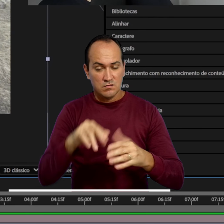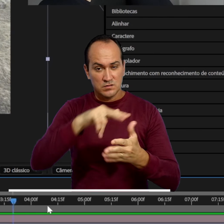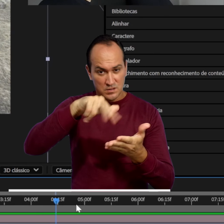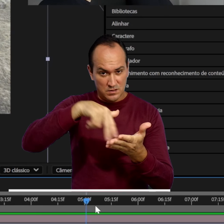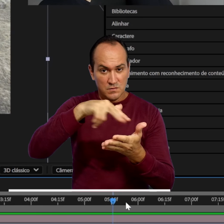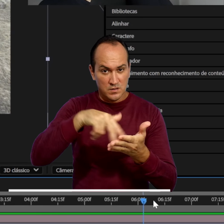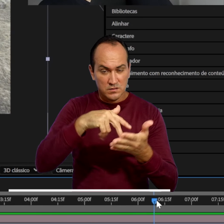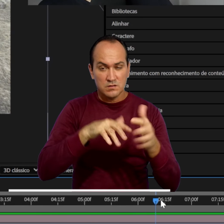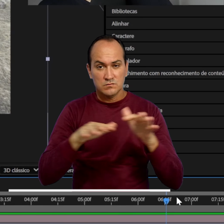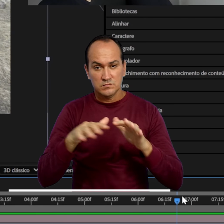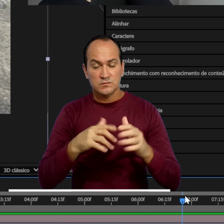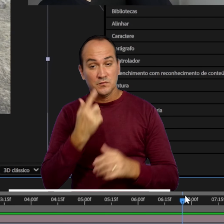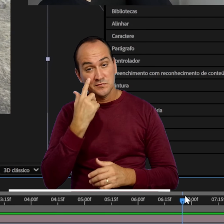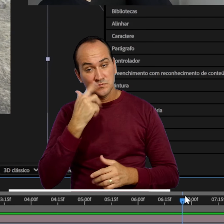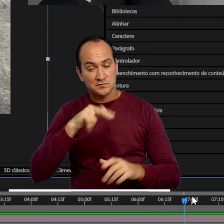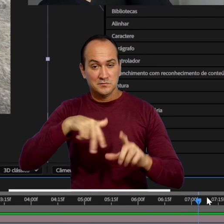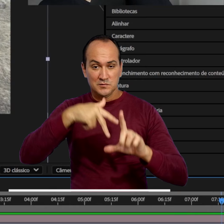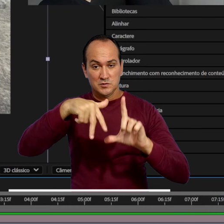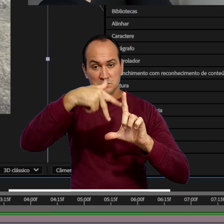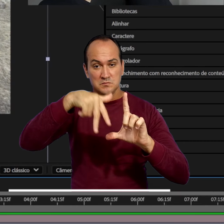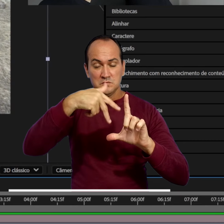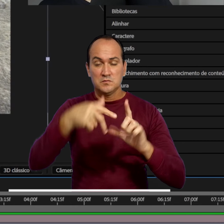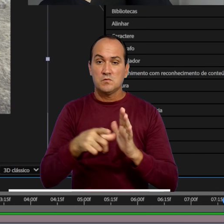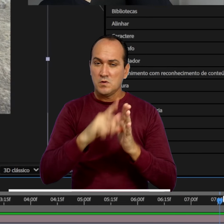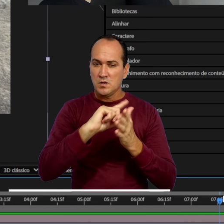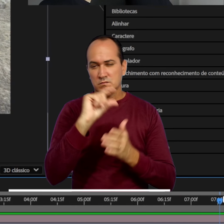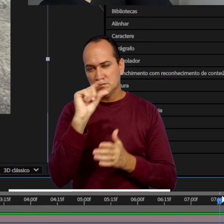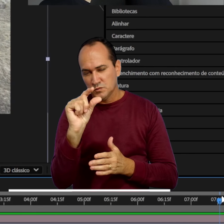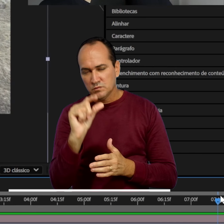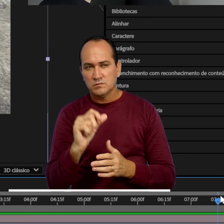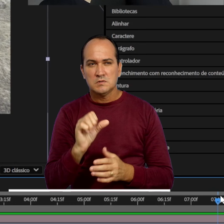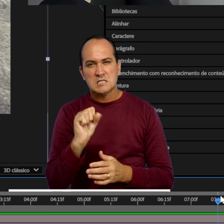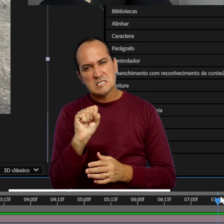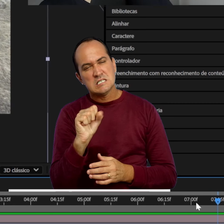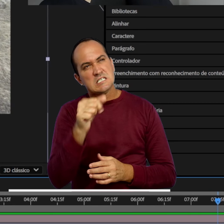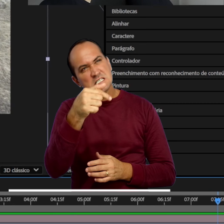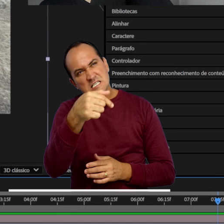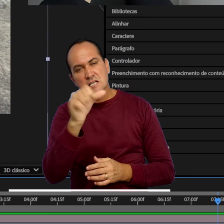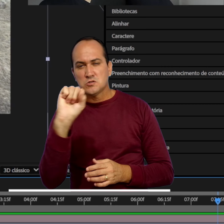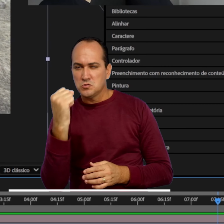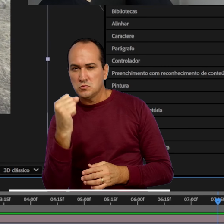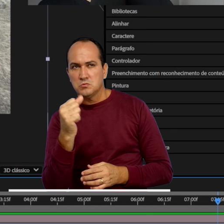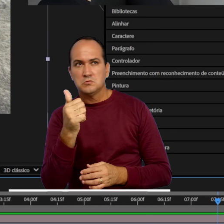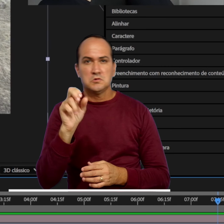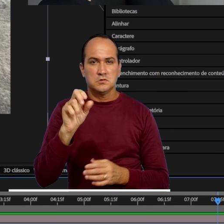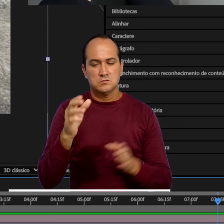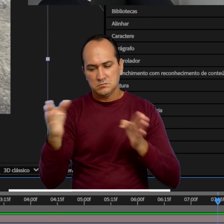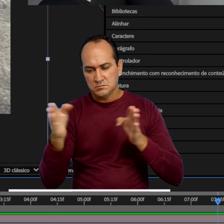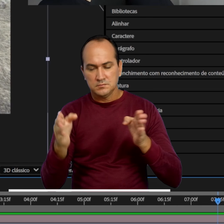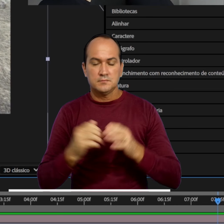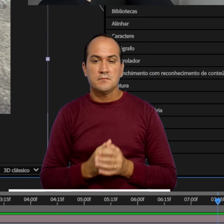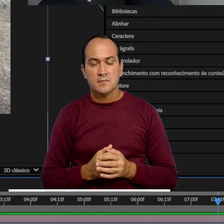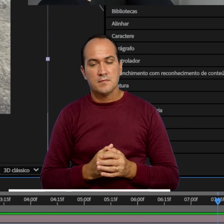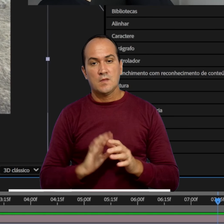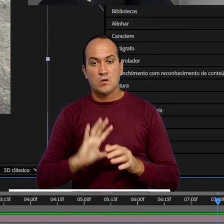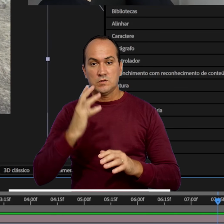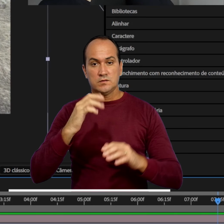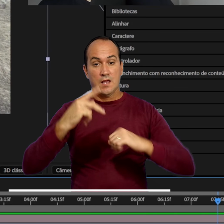final da minha animação, quero colocar aqui, ó, no final da minha animação, um pouquinho antes, tipo aqui em 7 segundos e 15, vai acontecer o